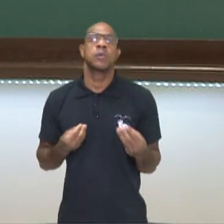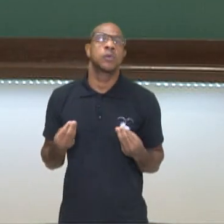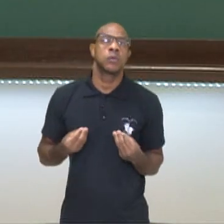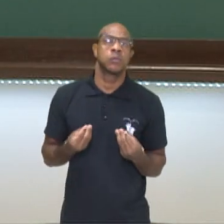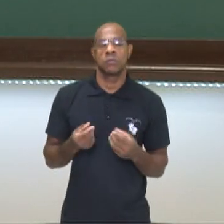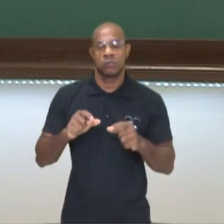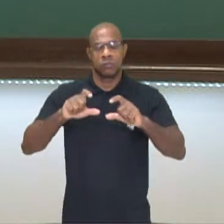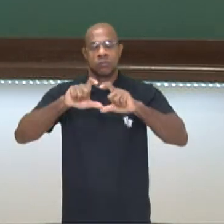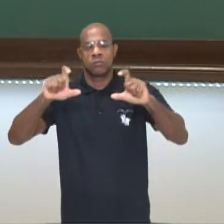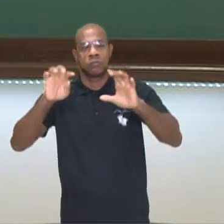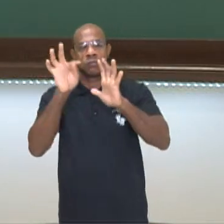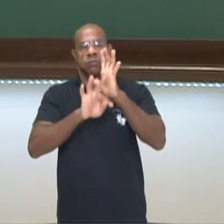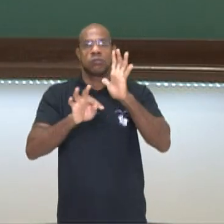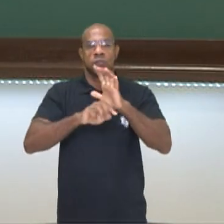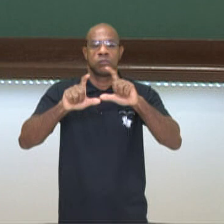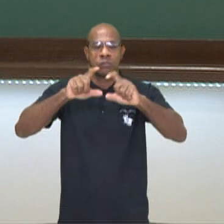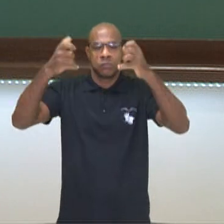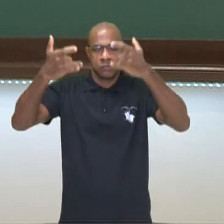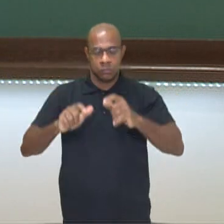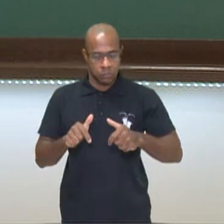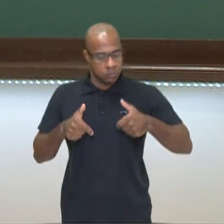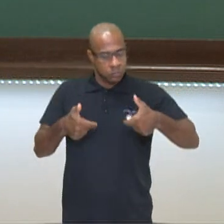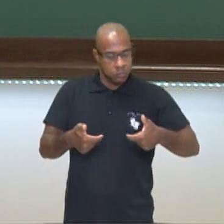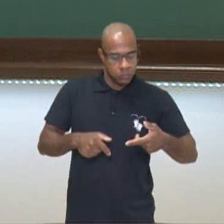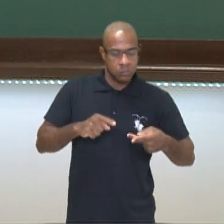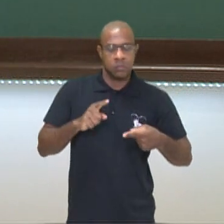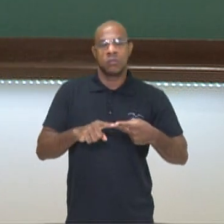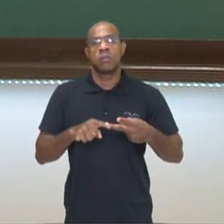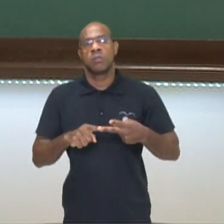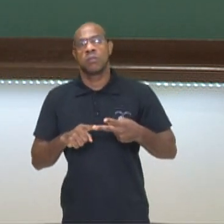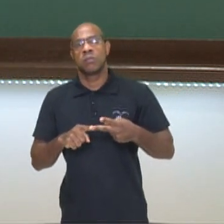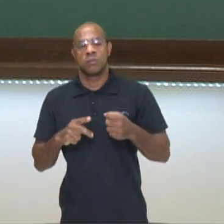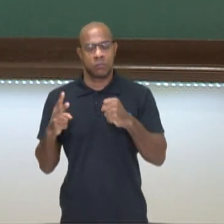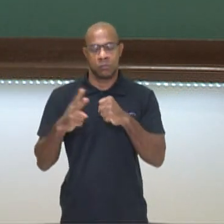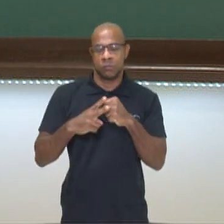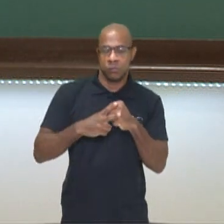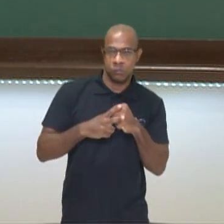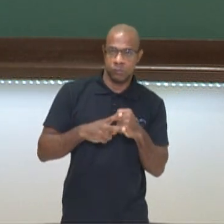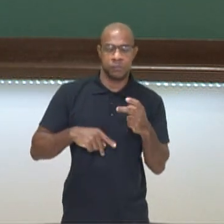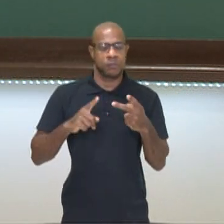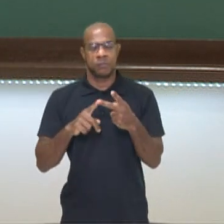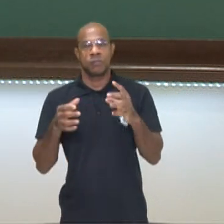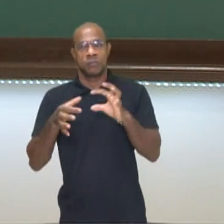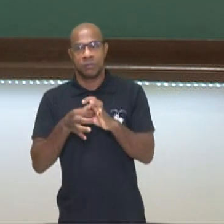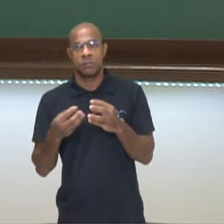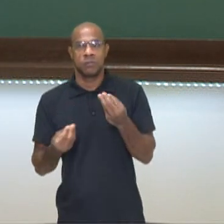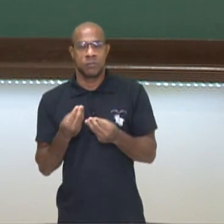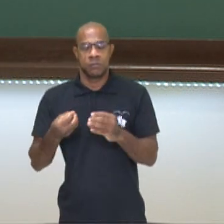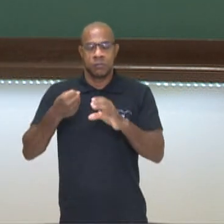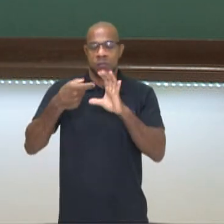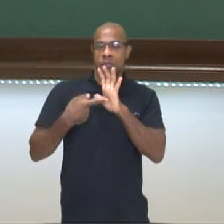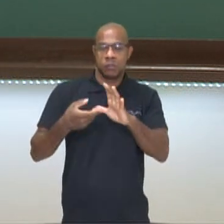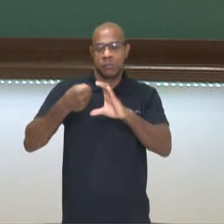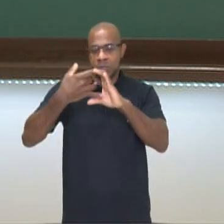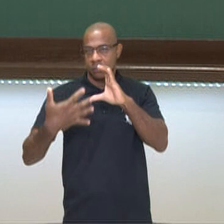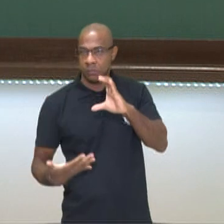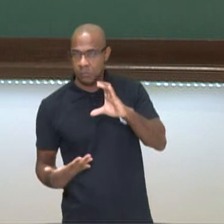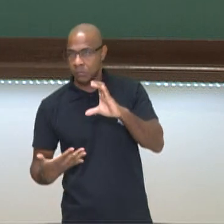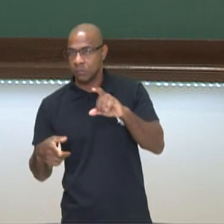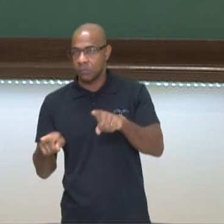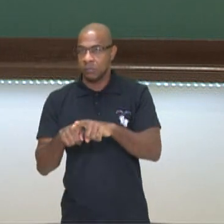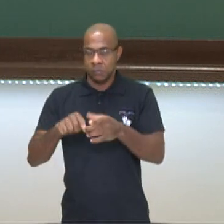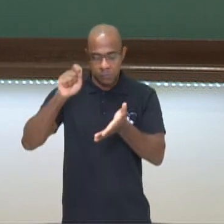construção do texto, quando eu quero dizer ações, eu tenho predicados verbais. Quando eu quero estabelecer características, mostrar